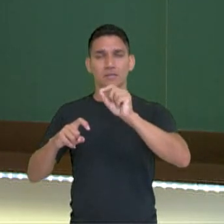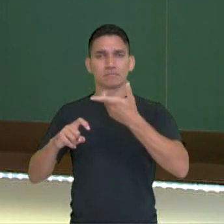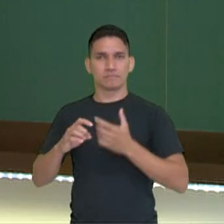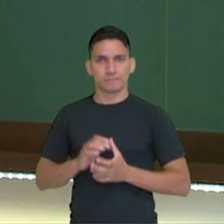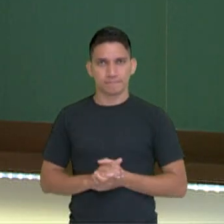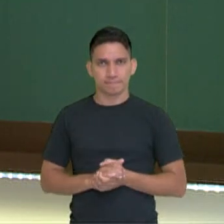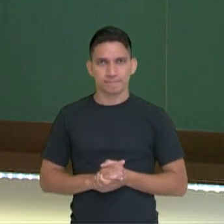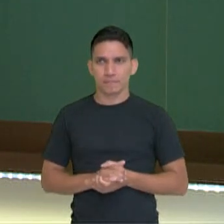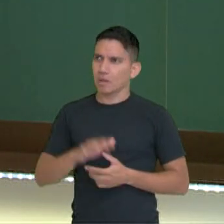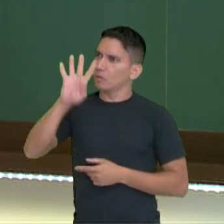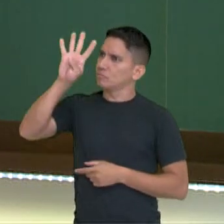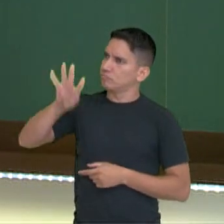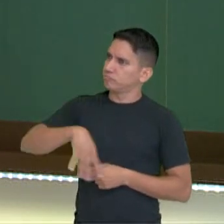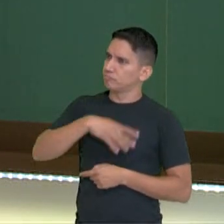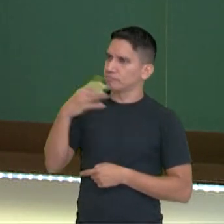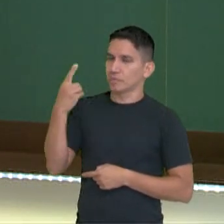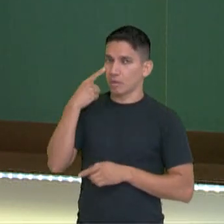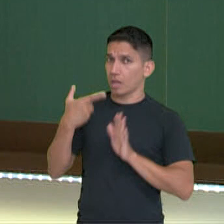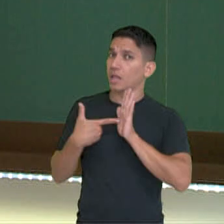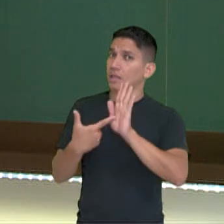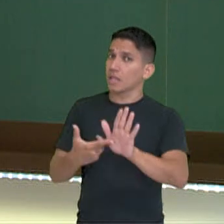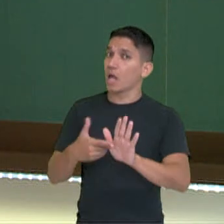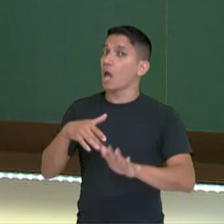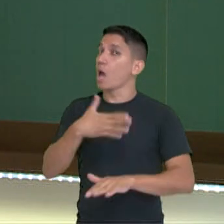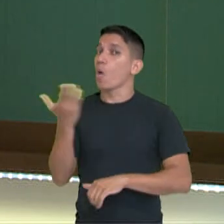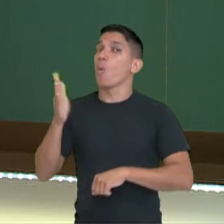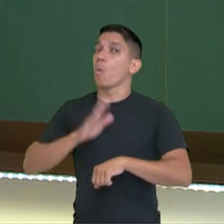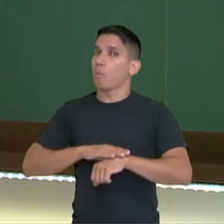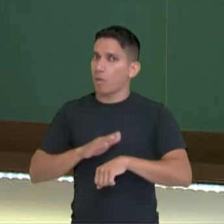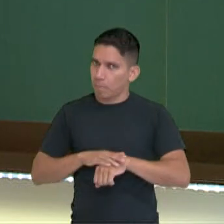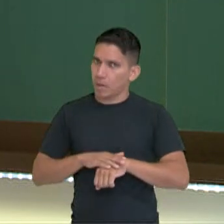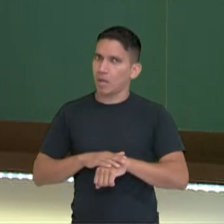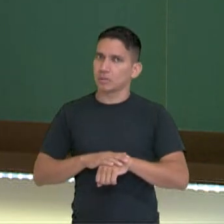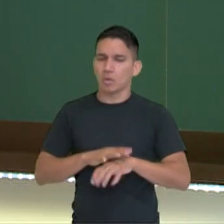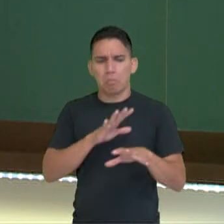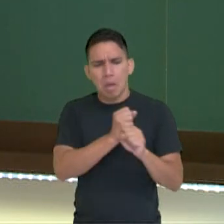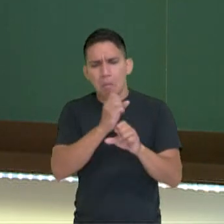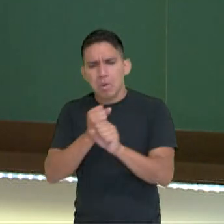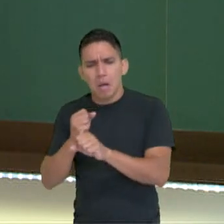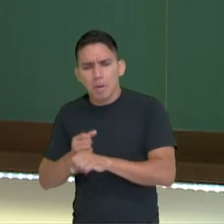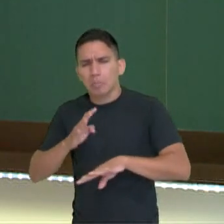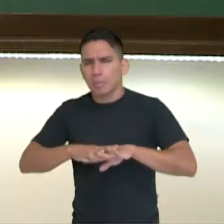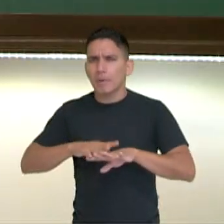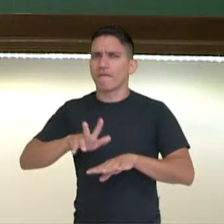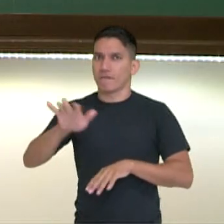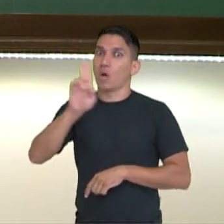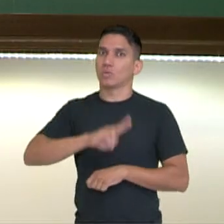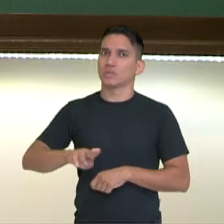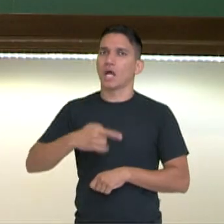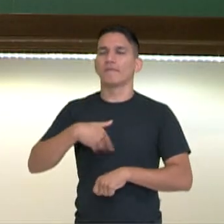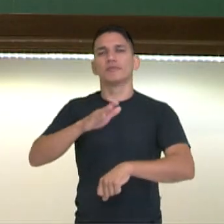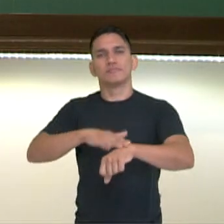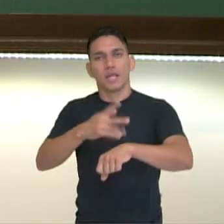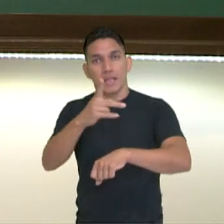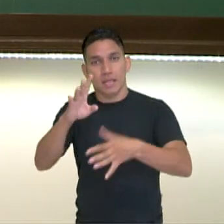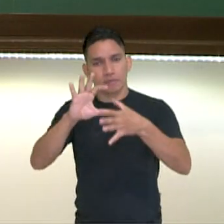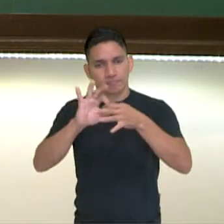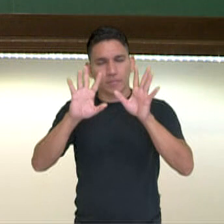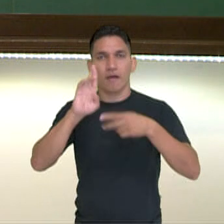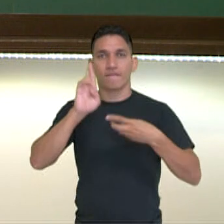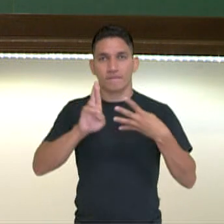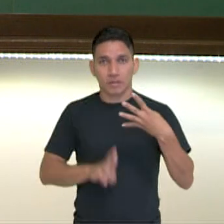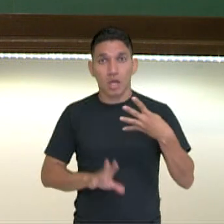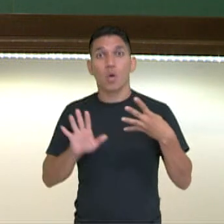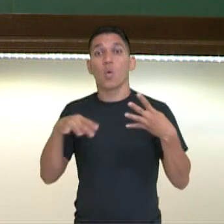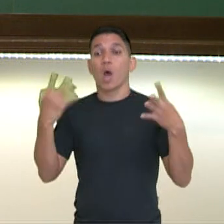potência. Se ele foi dado, provavelmente em algum local do cálculo a gente vai utilizar. Então, vou dar um tempinho agora para vocês resolverem essa questão.